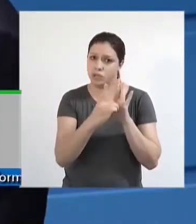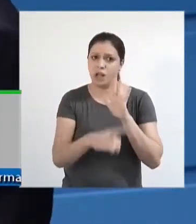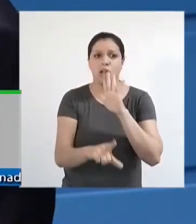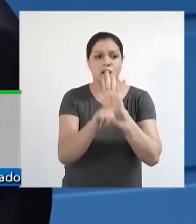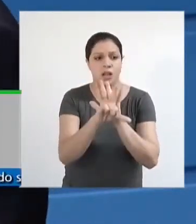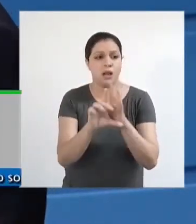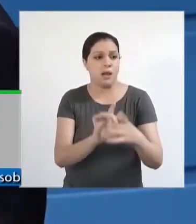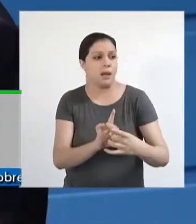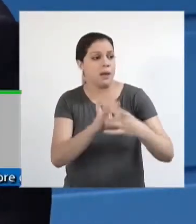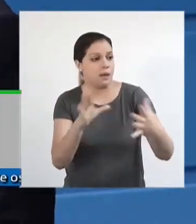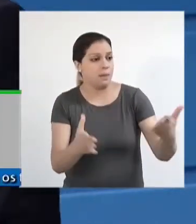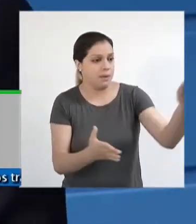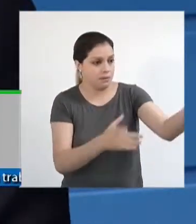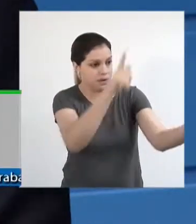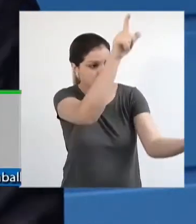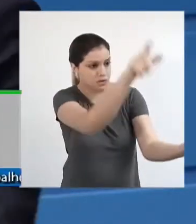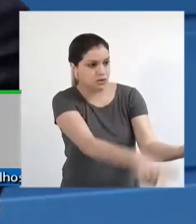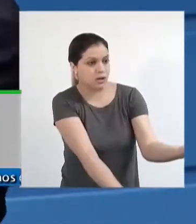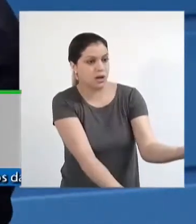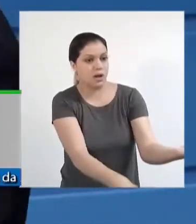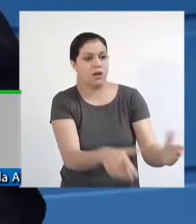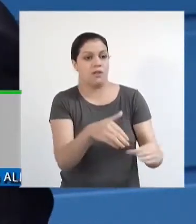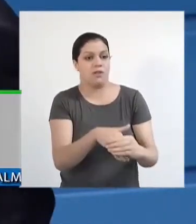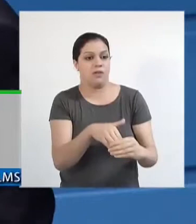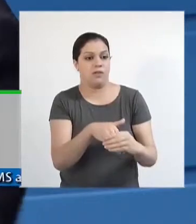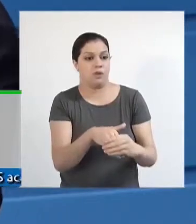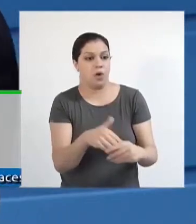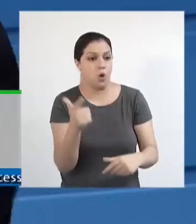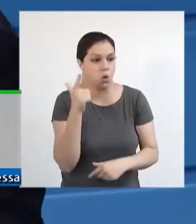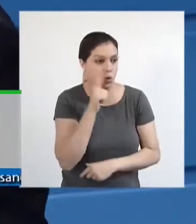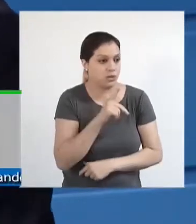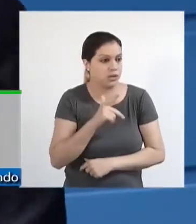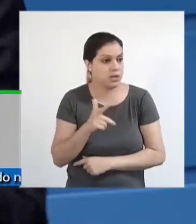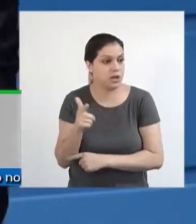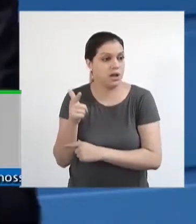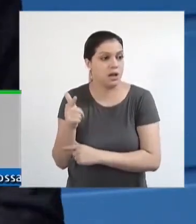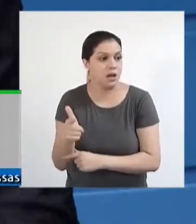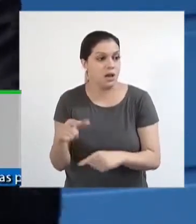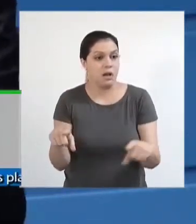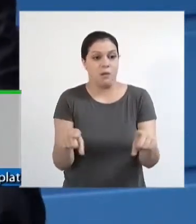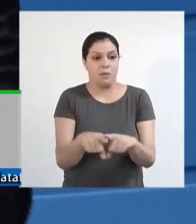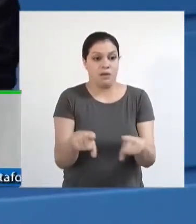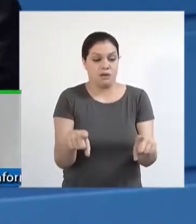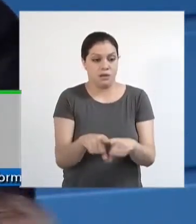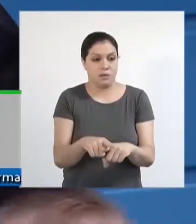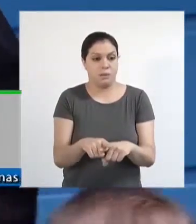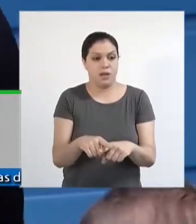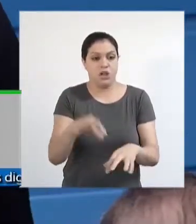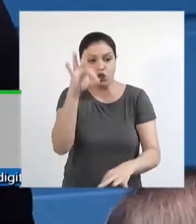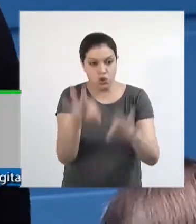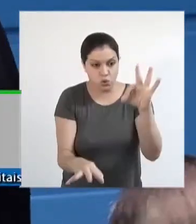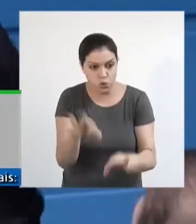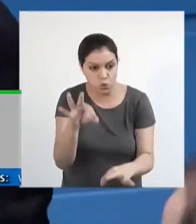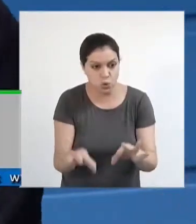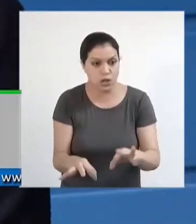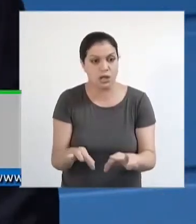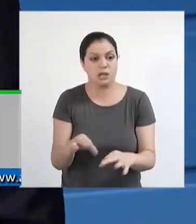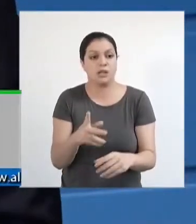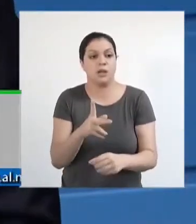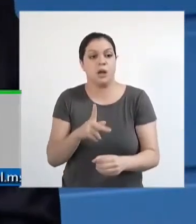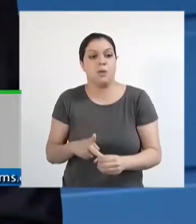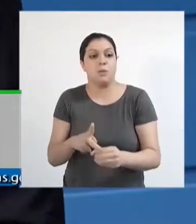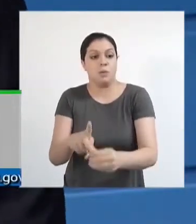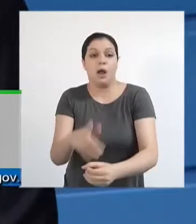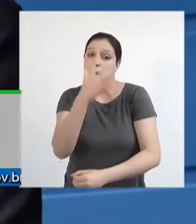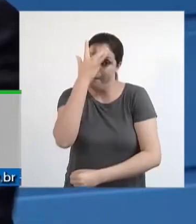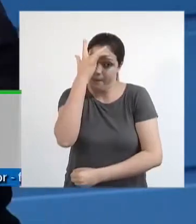senhor, inclusive, como detentor de mandato eletivo, ter o porte de arma, o advogado, que sempre foi estendido a juízes, promotores e pessoas que estão